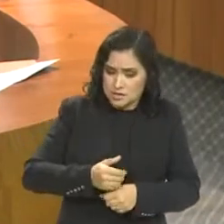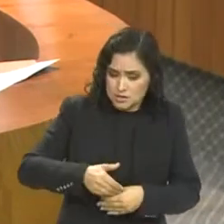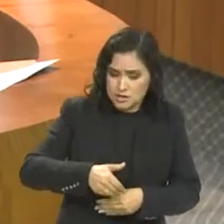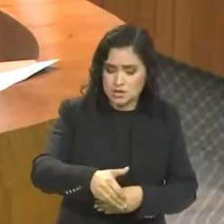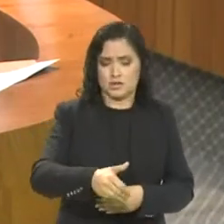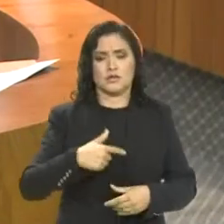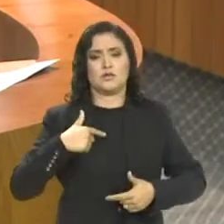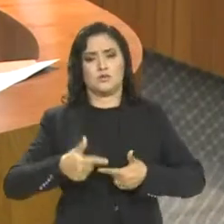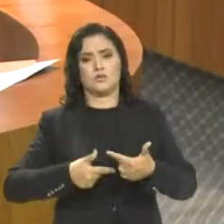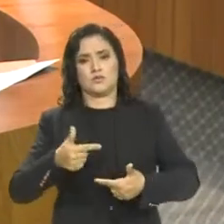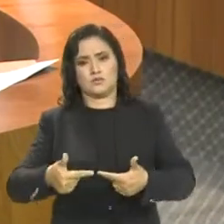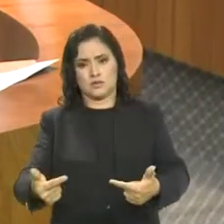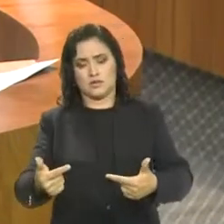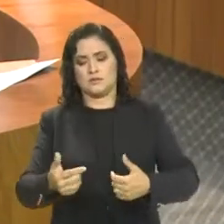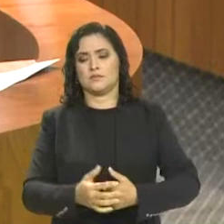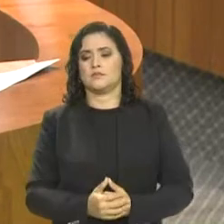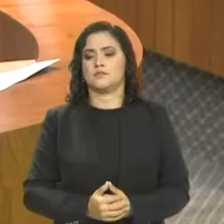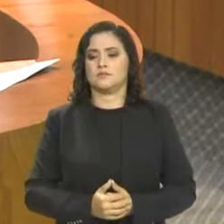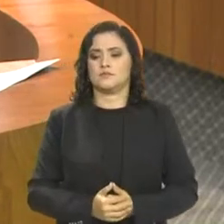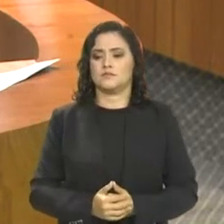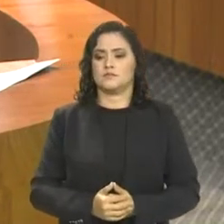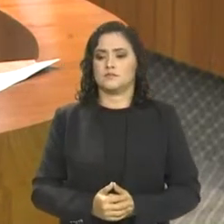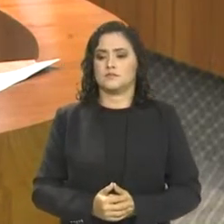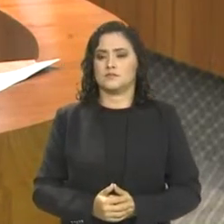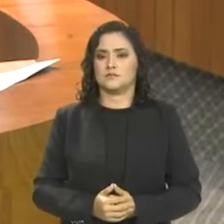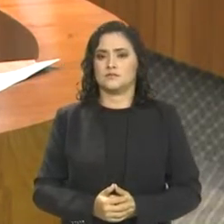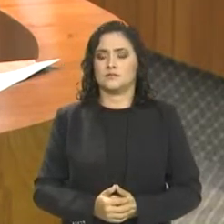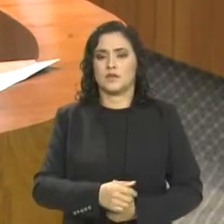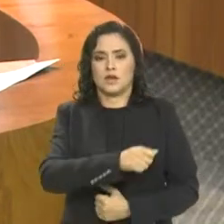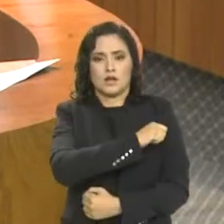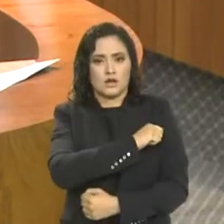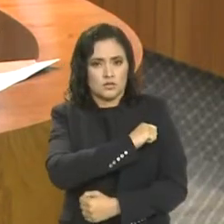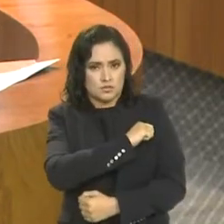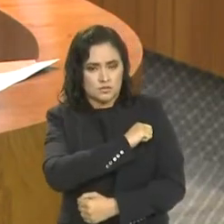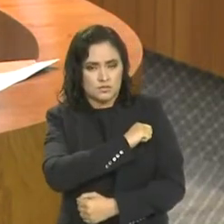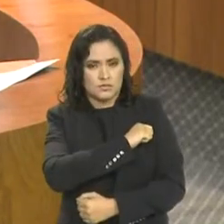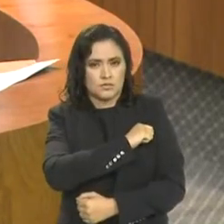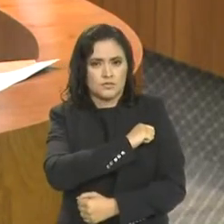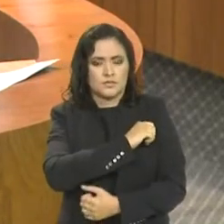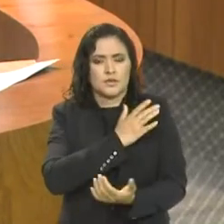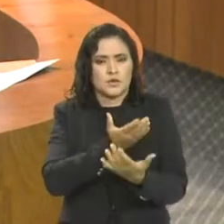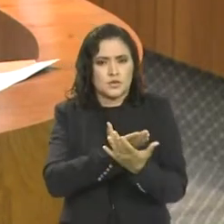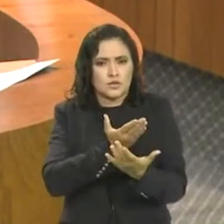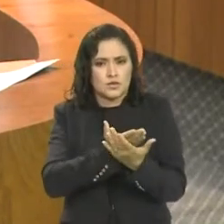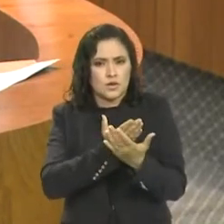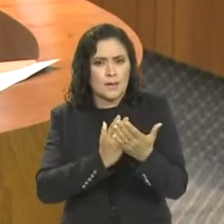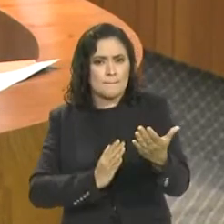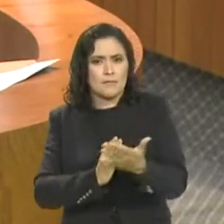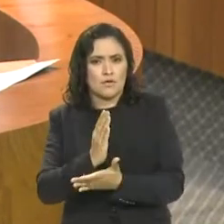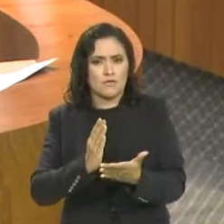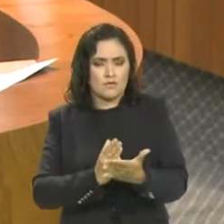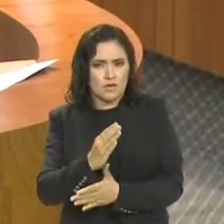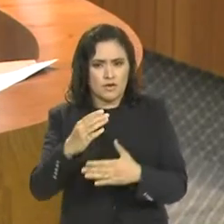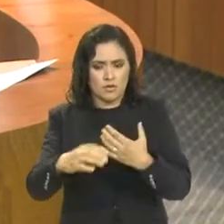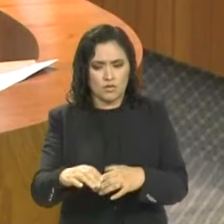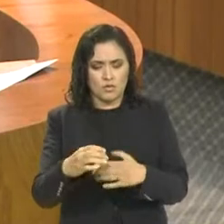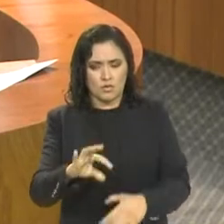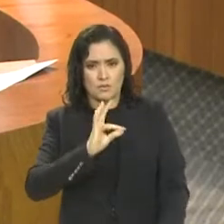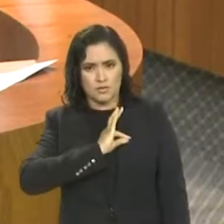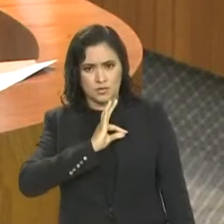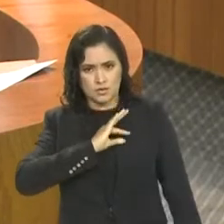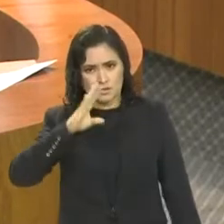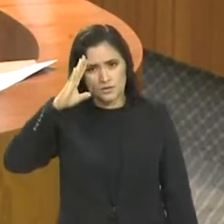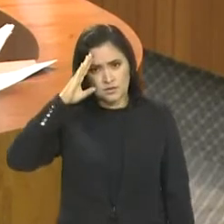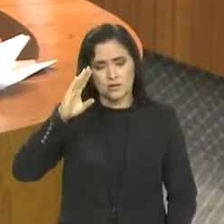Curso. Estudantes aprovados no concurso da Polícia Militar e da Polícia Civil continuem contando com o professor